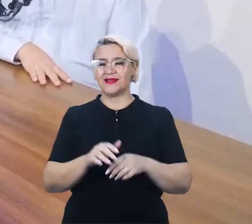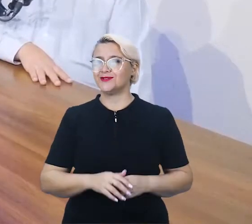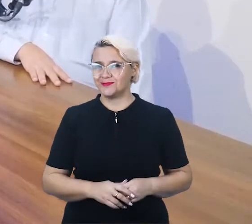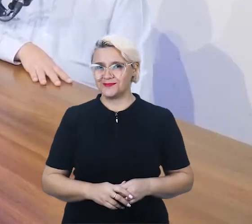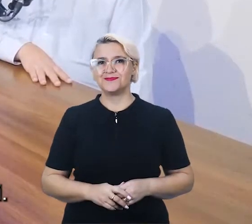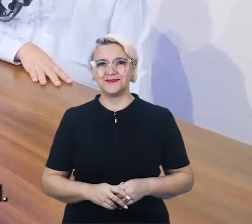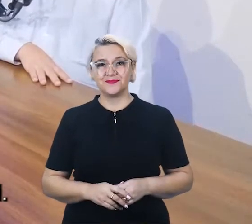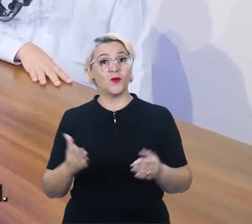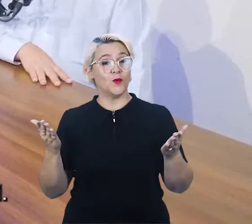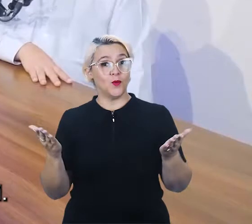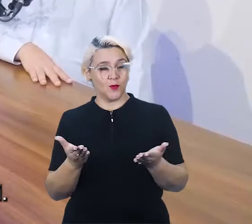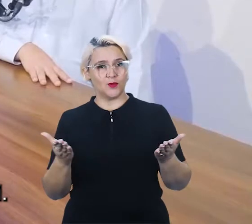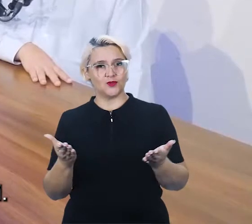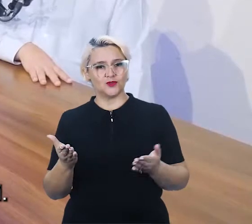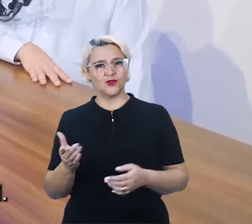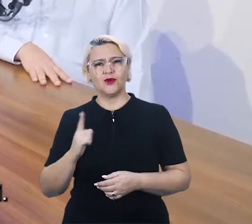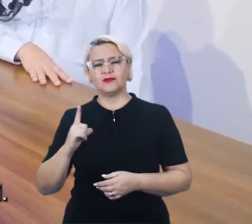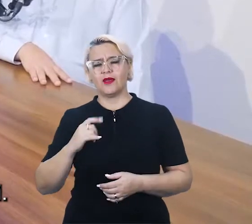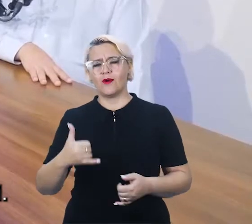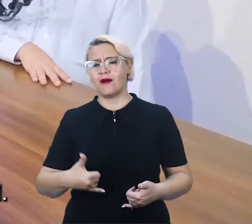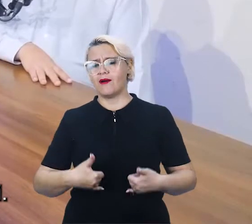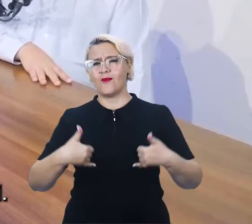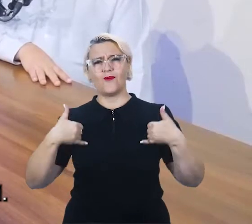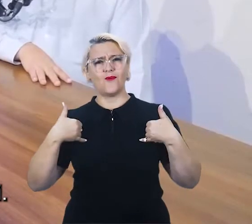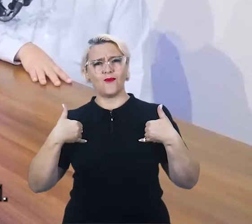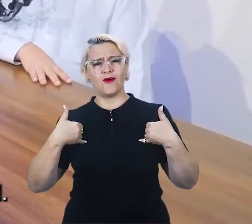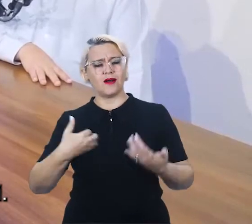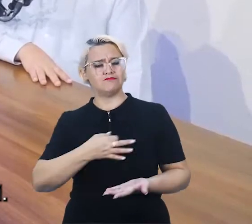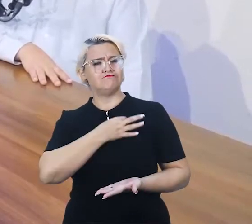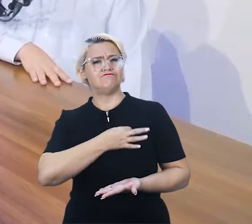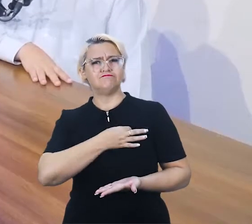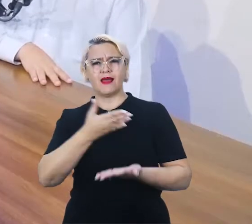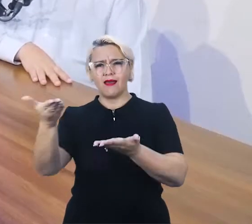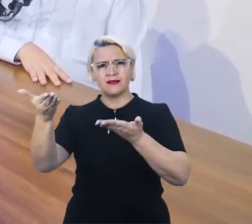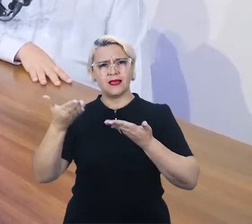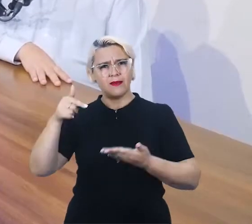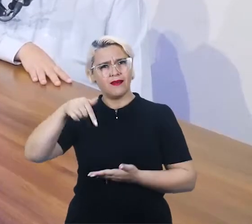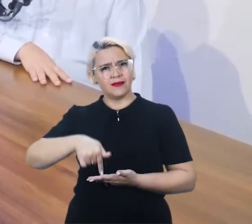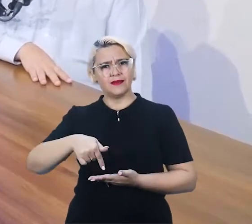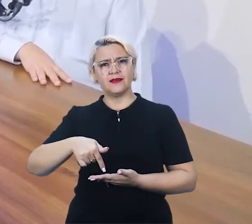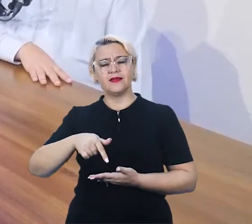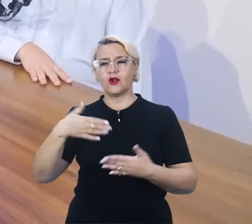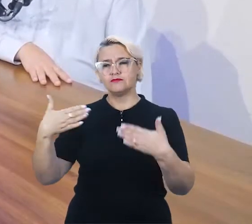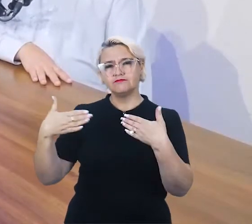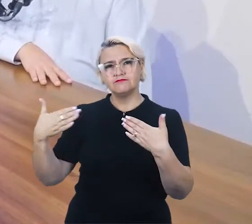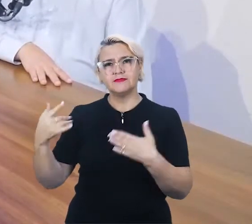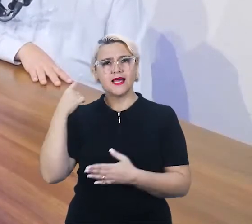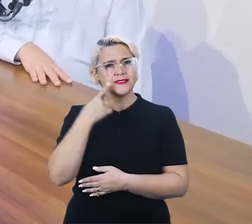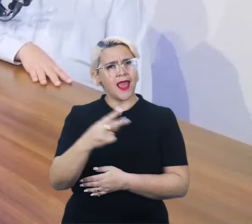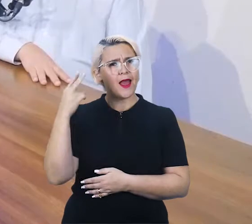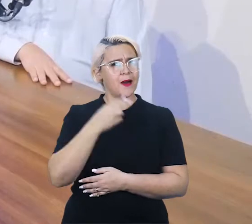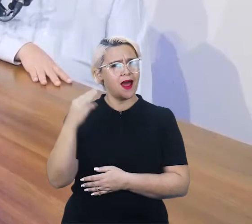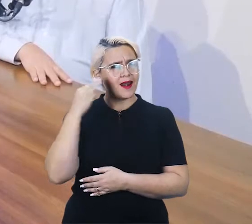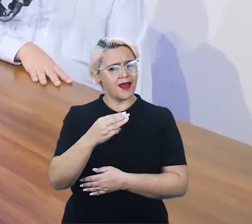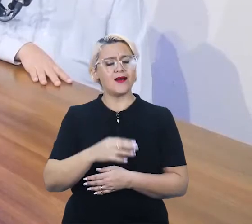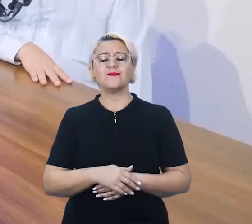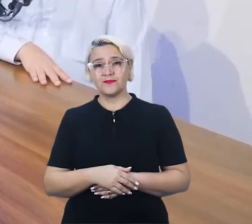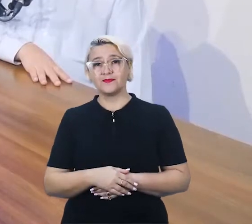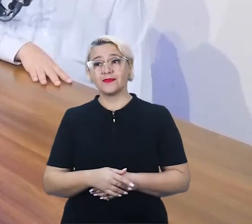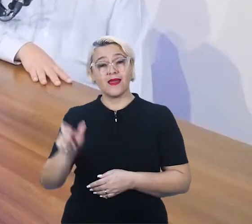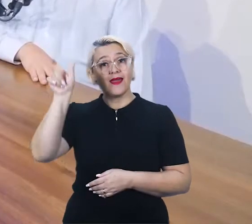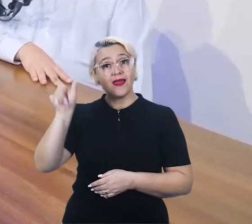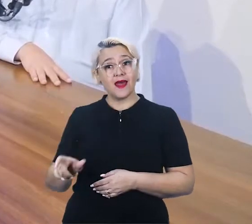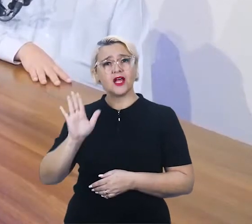acessibilidade. Hoje eu tenho a honra de receber aqui no nosso bate-papo semanal ela que